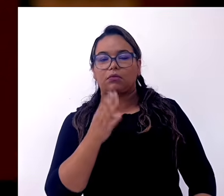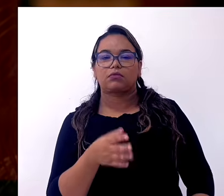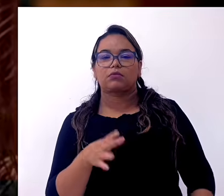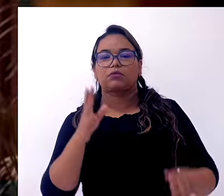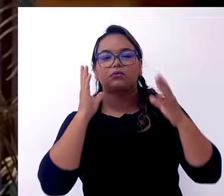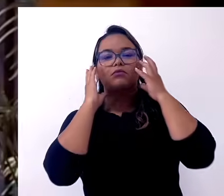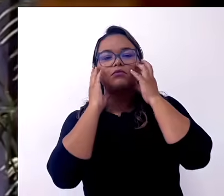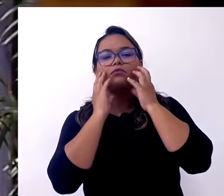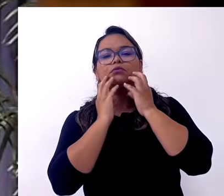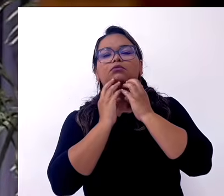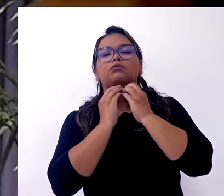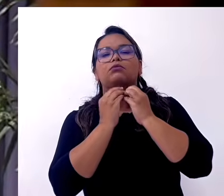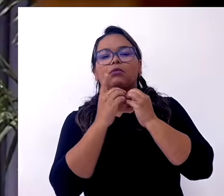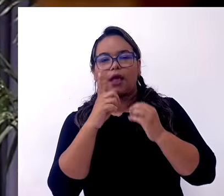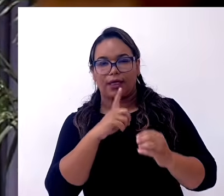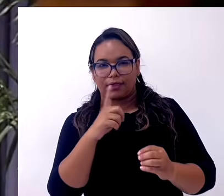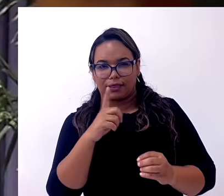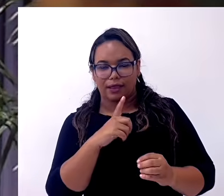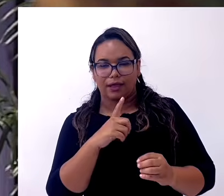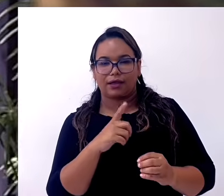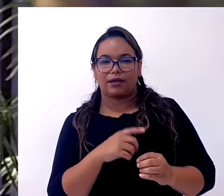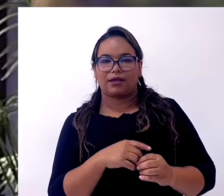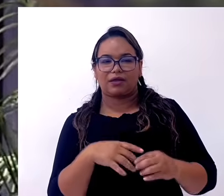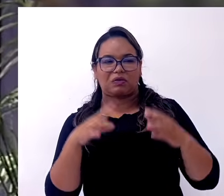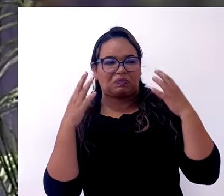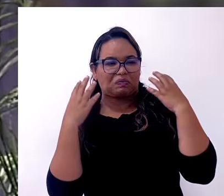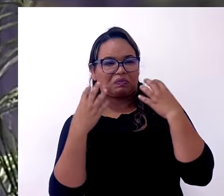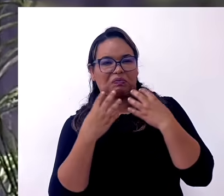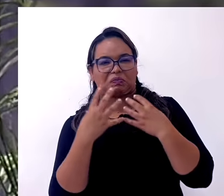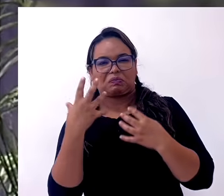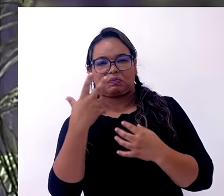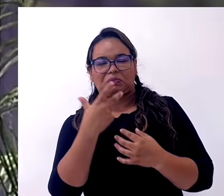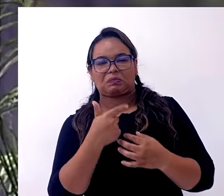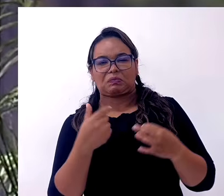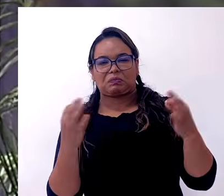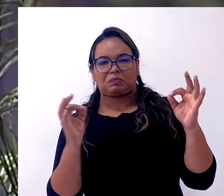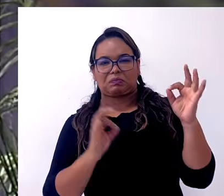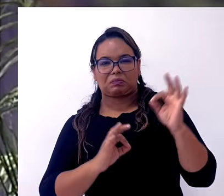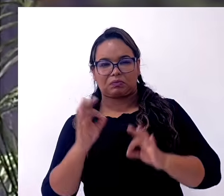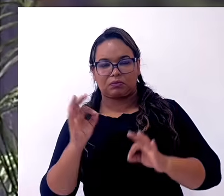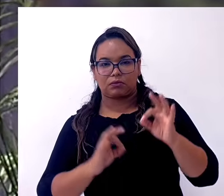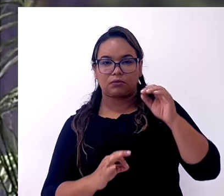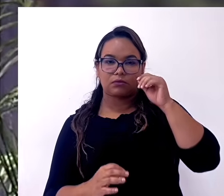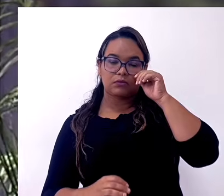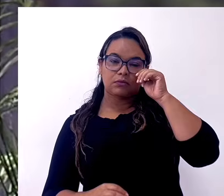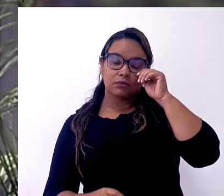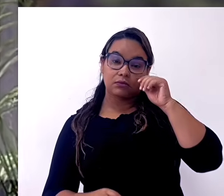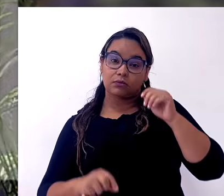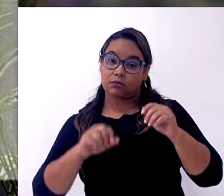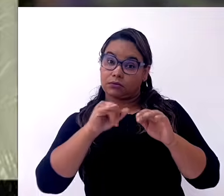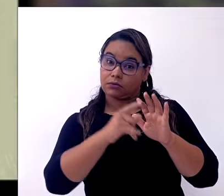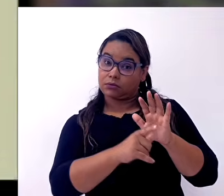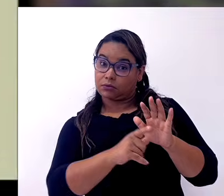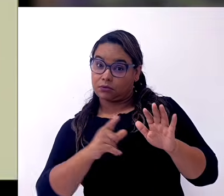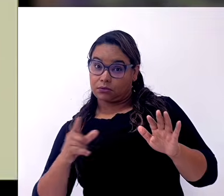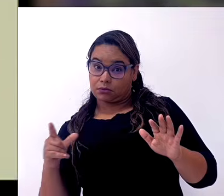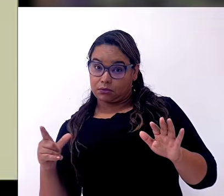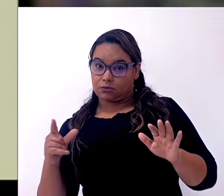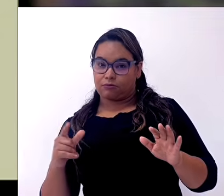de Liberdade, como vocês se lembram. E os iniciados vieram para este grande movimento em direção a uma nova ordem